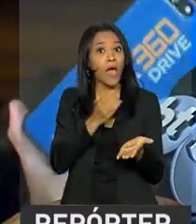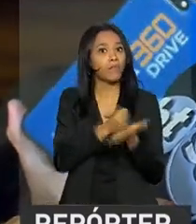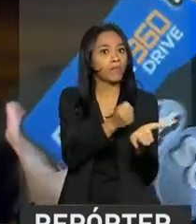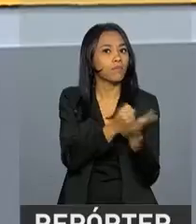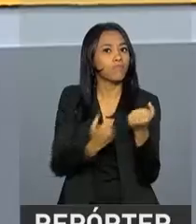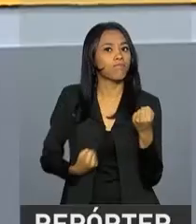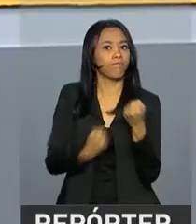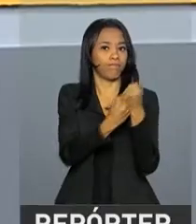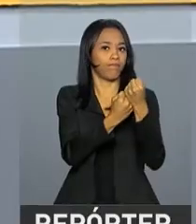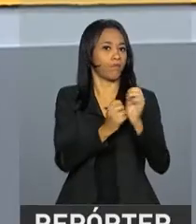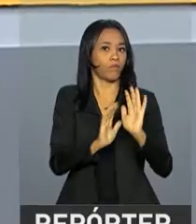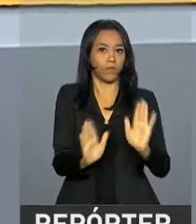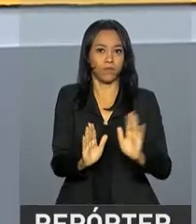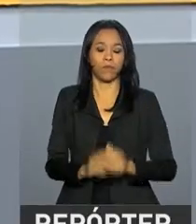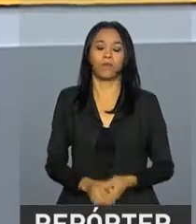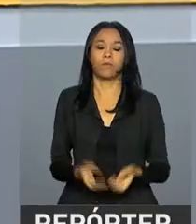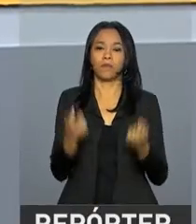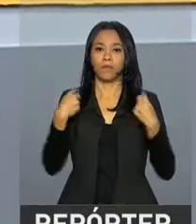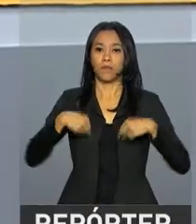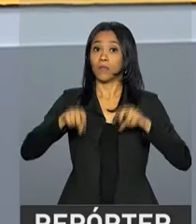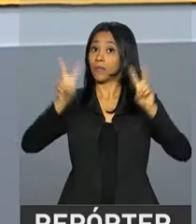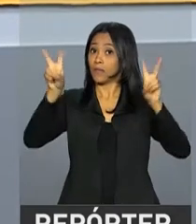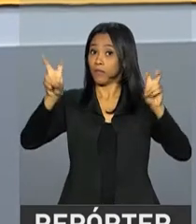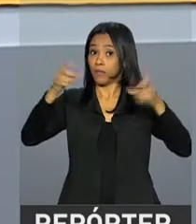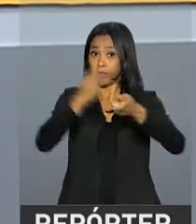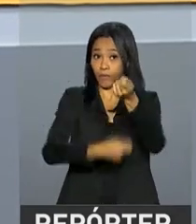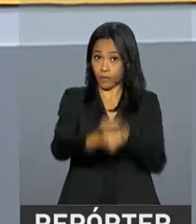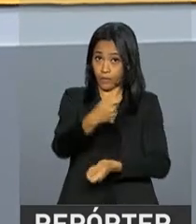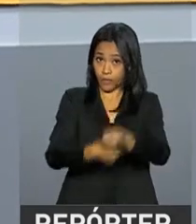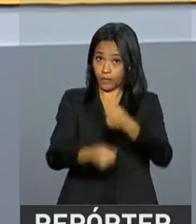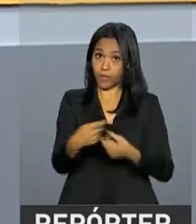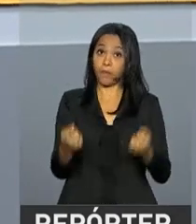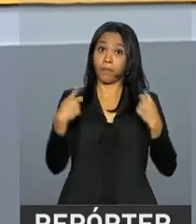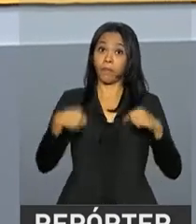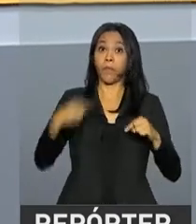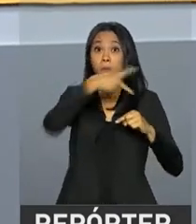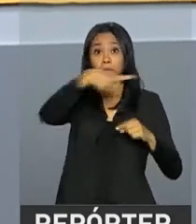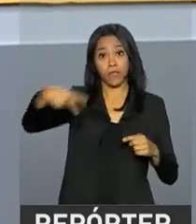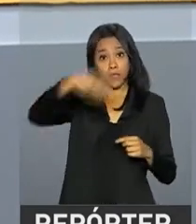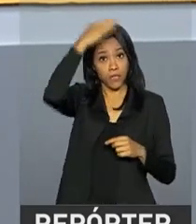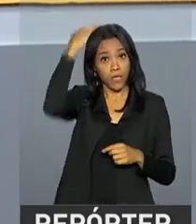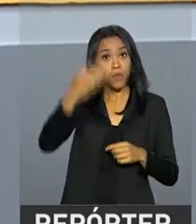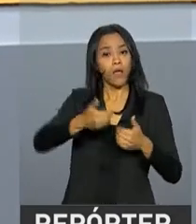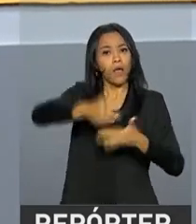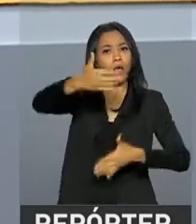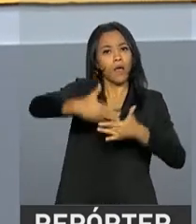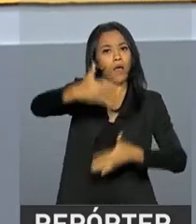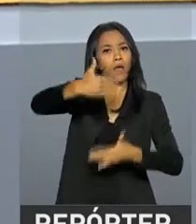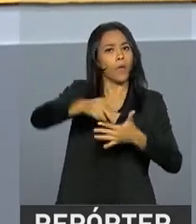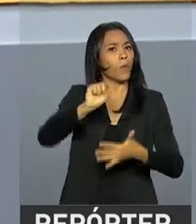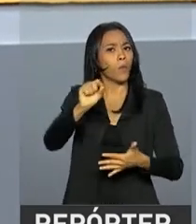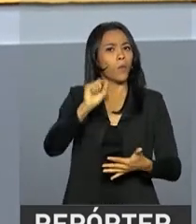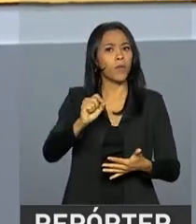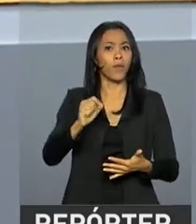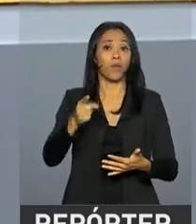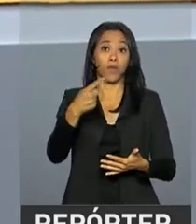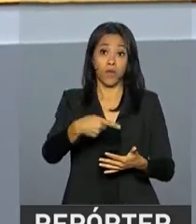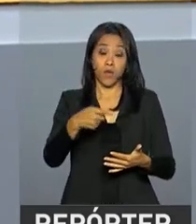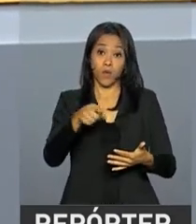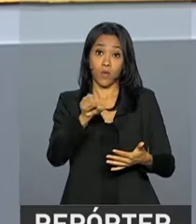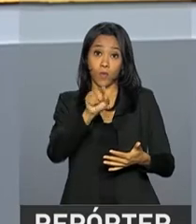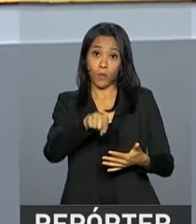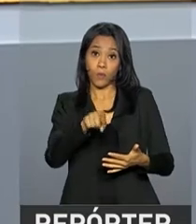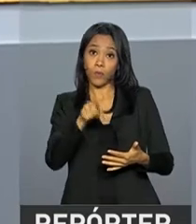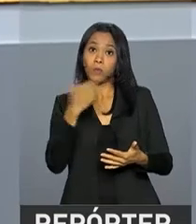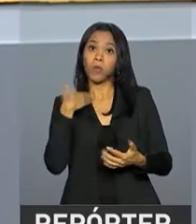auxílio o assunto agora é economia o presidente michel temer comentou nas redes sociais o indicador do banco central que é